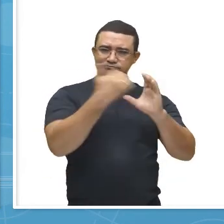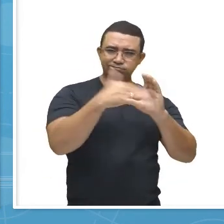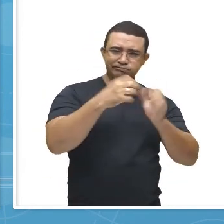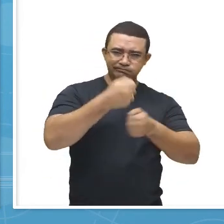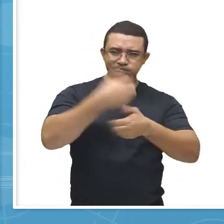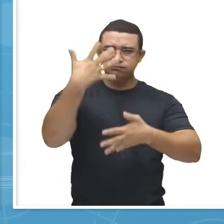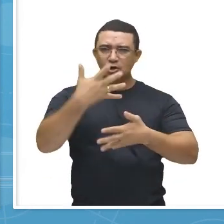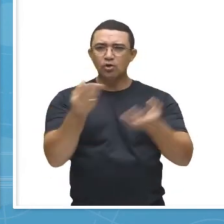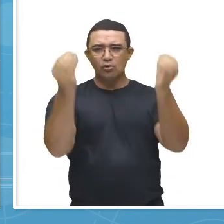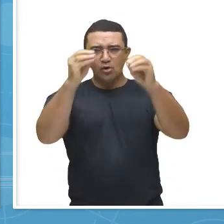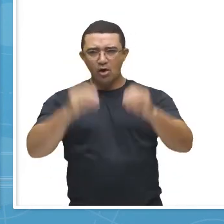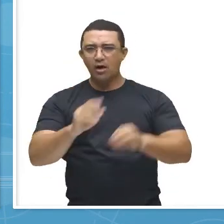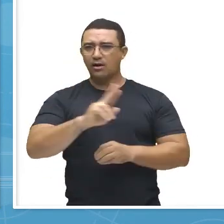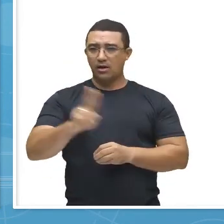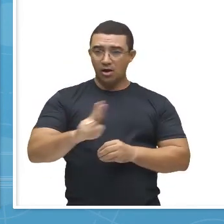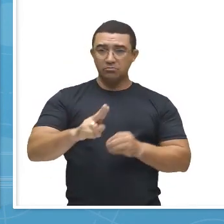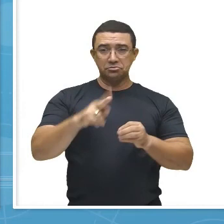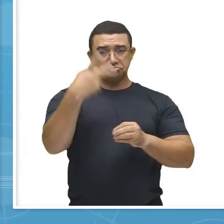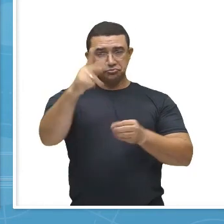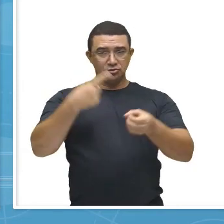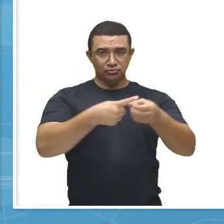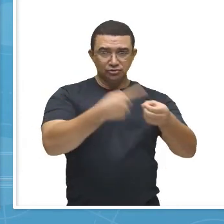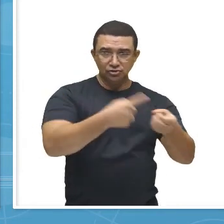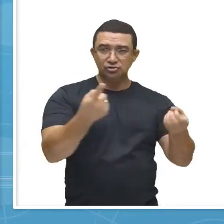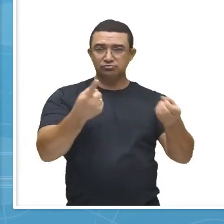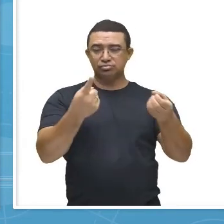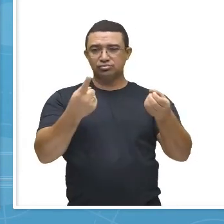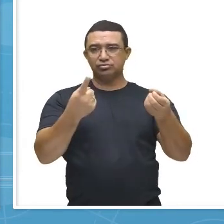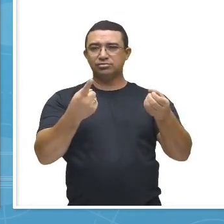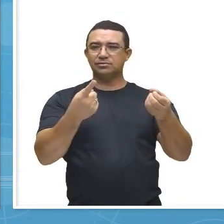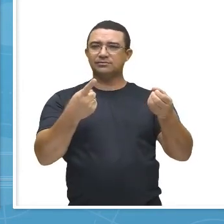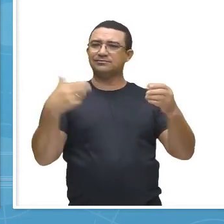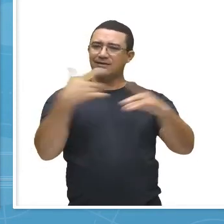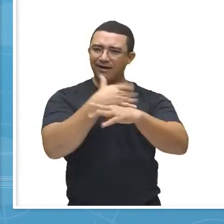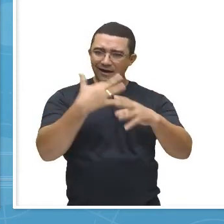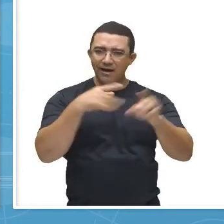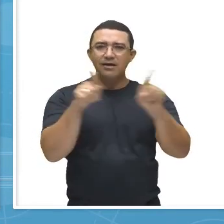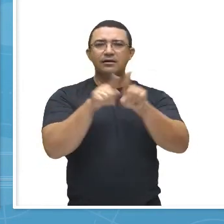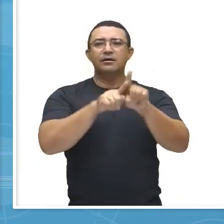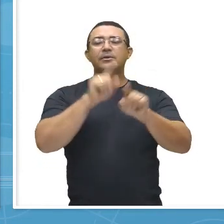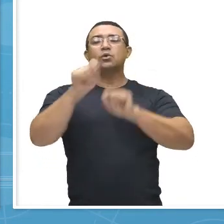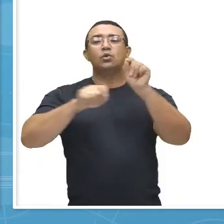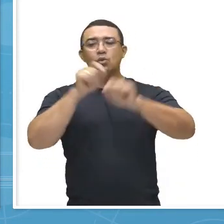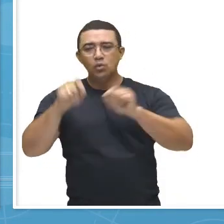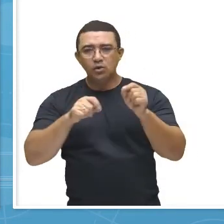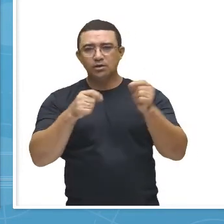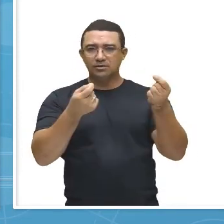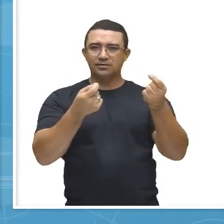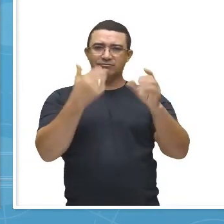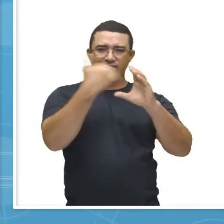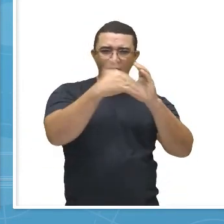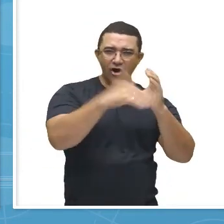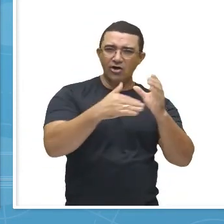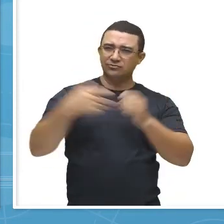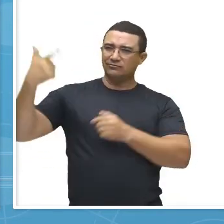sua cidade, sua escola, participa aí conosco, aqui no chat. Qualquer coisa, tira uma foto, marca lá, aula